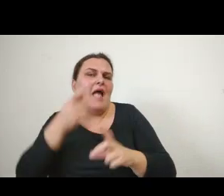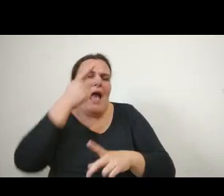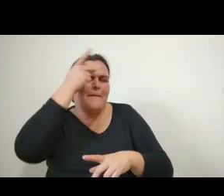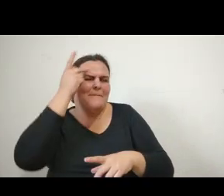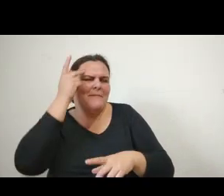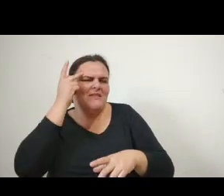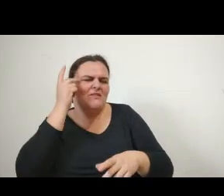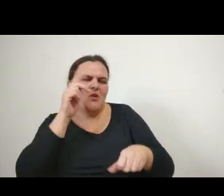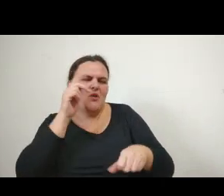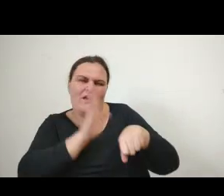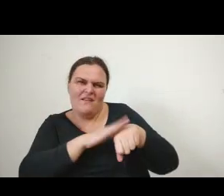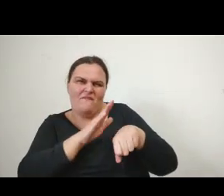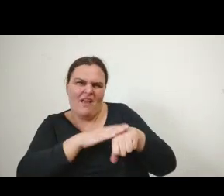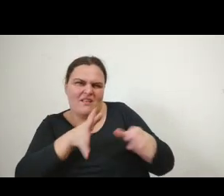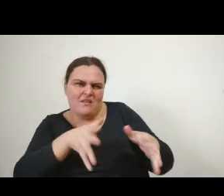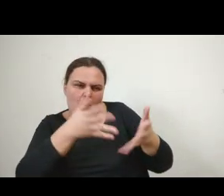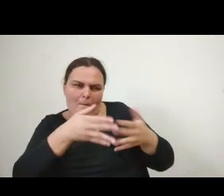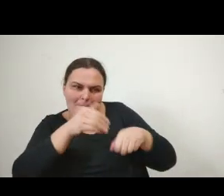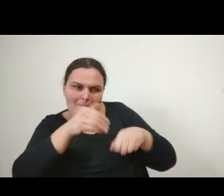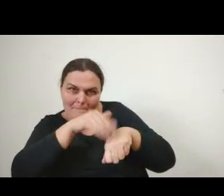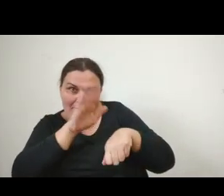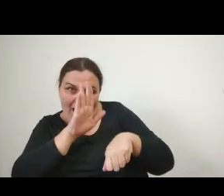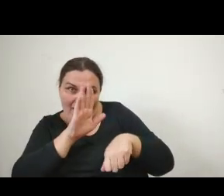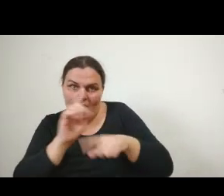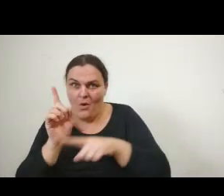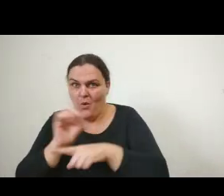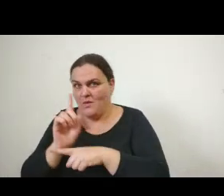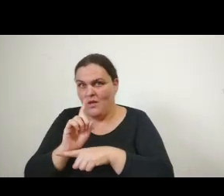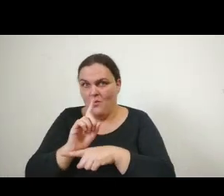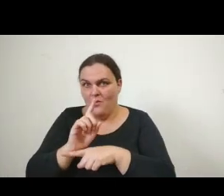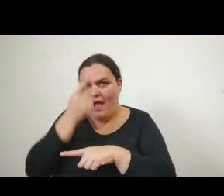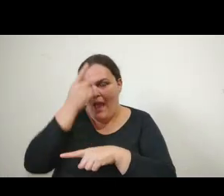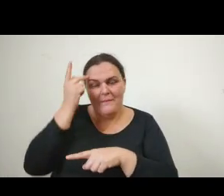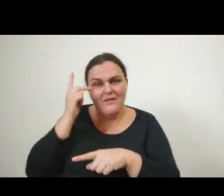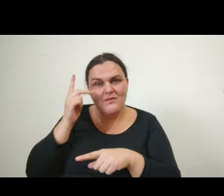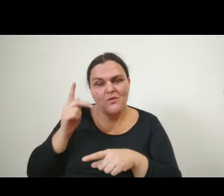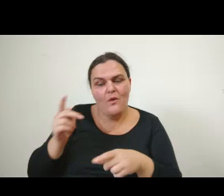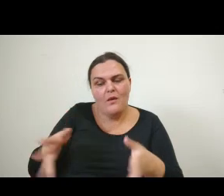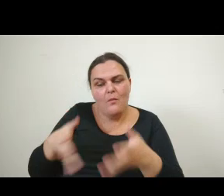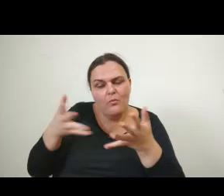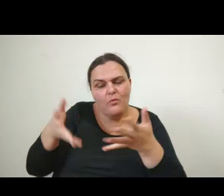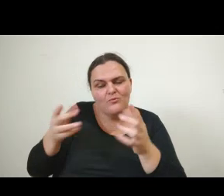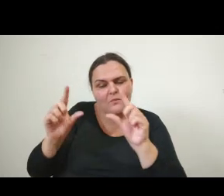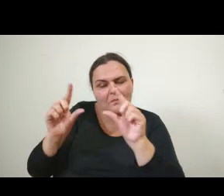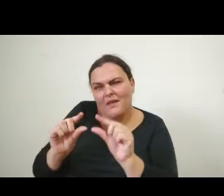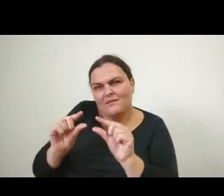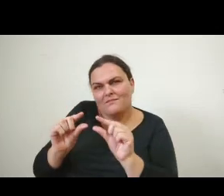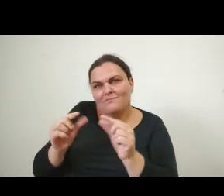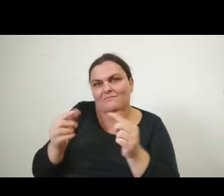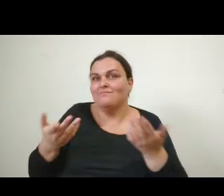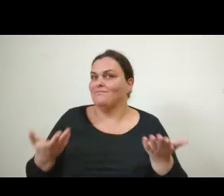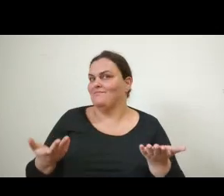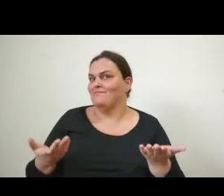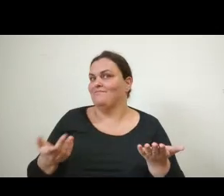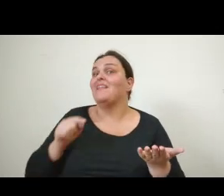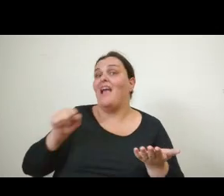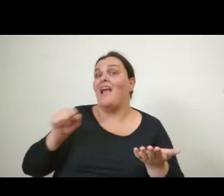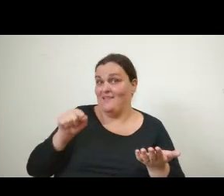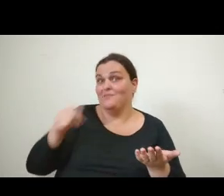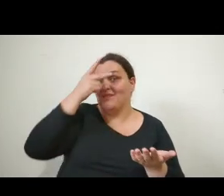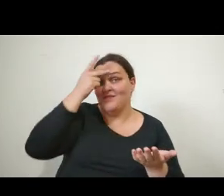A agricultura familiar ela vai ser especialmente impactada. E por quê? Pela menor capacidade financeira, né,